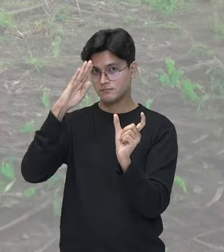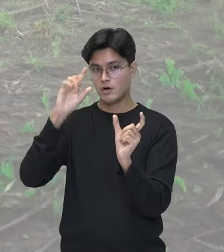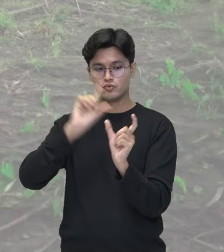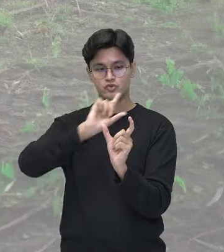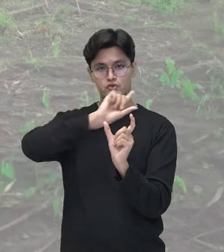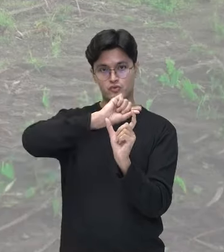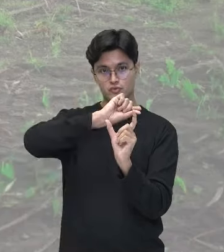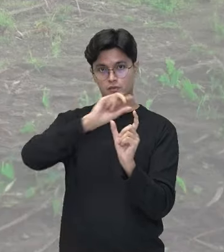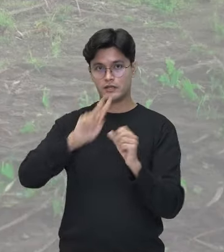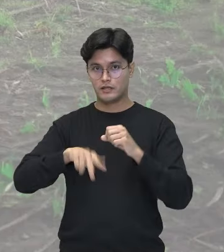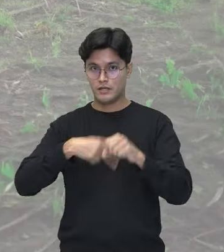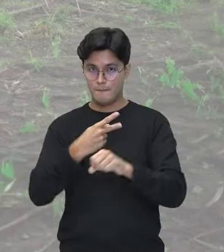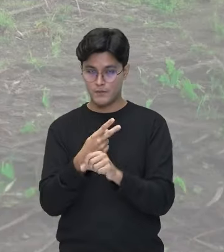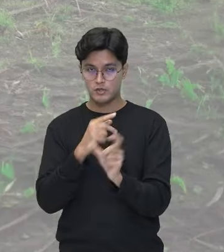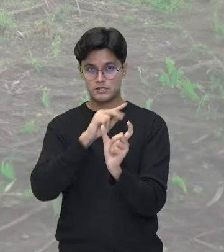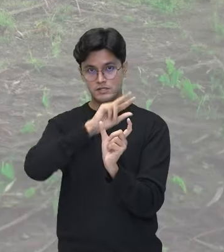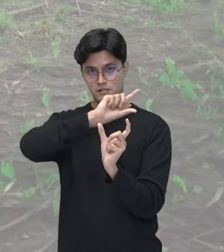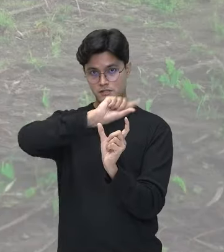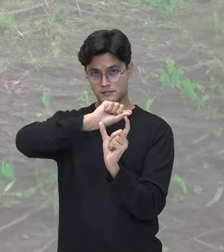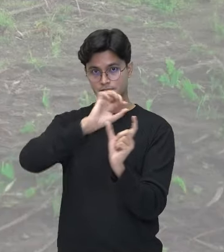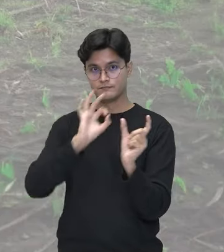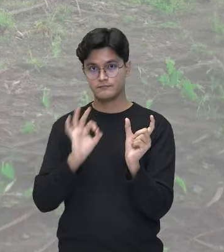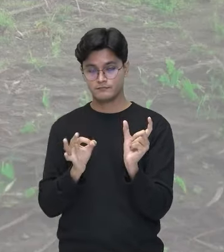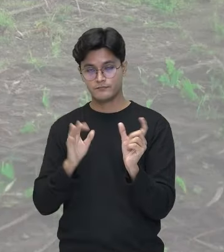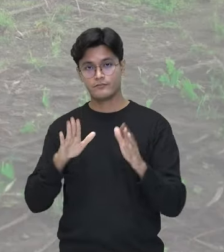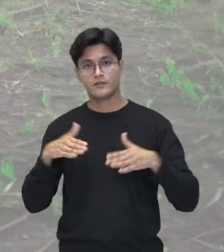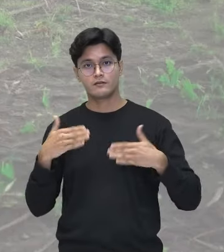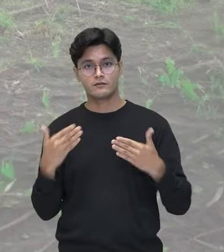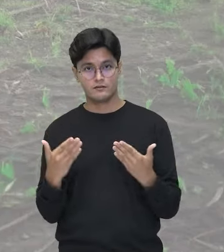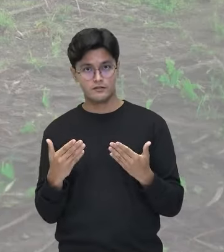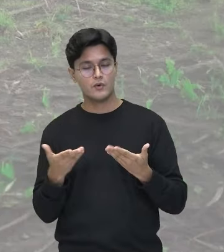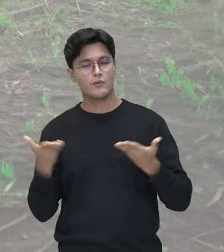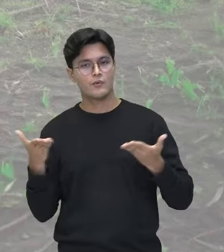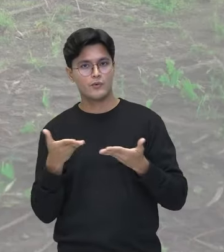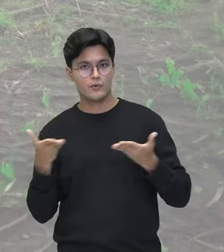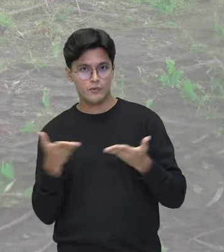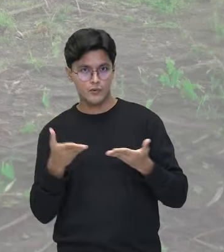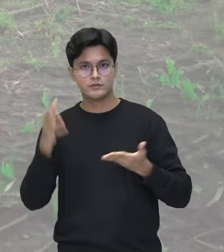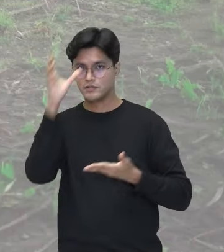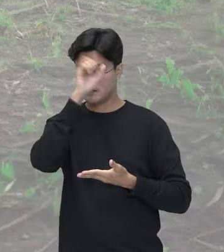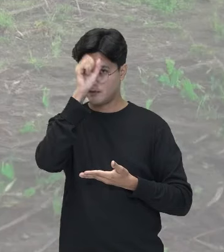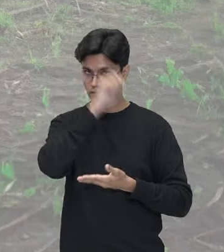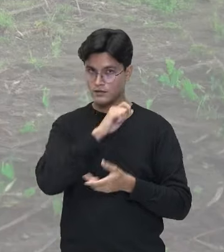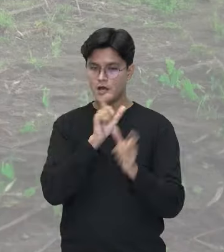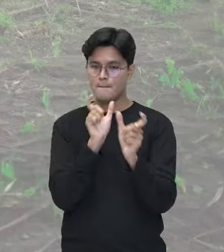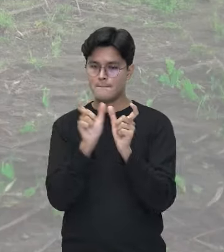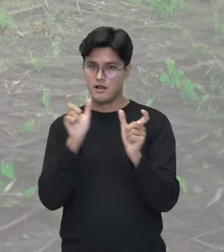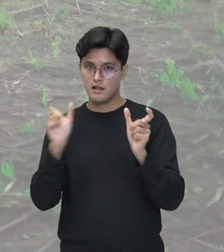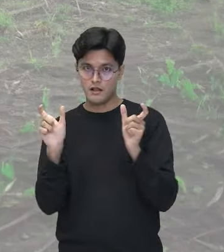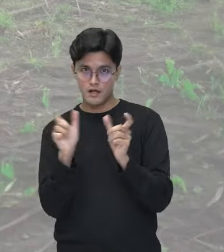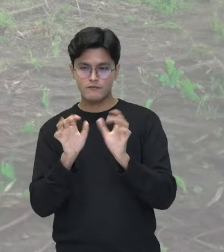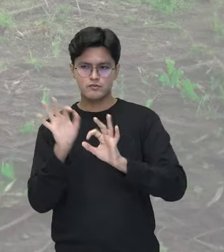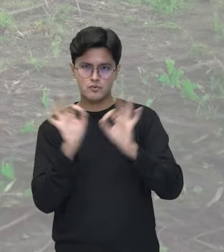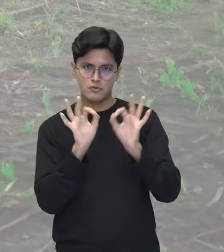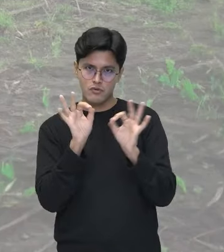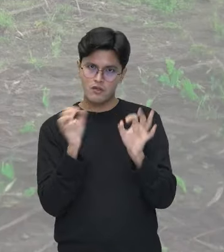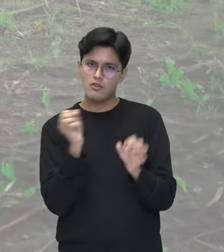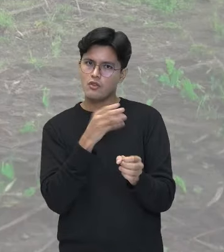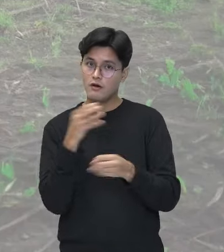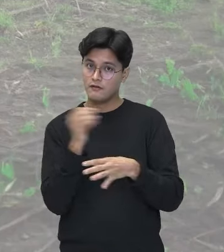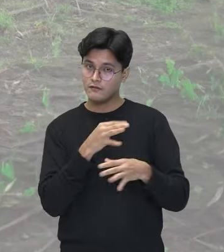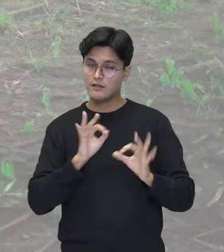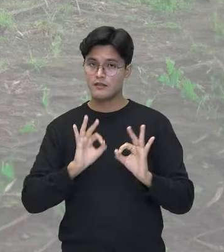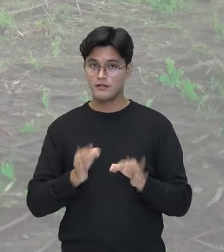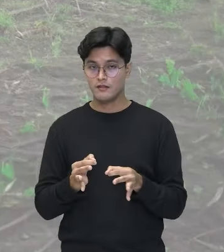root. Então, esses quebra-cabeças nós vamos ver hoje para formar novas palavras. Mas lembre-se,